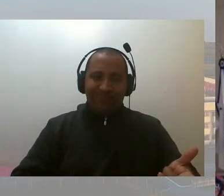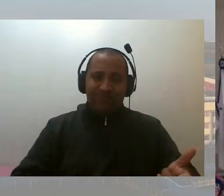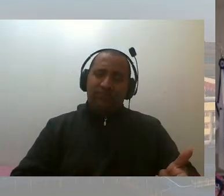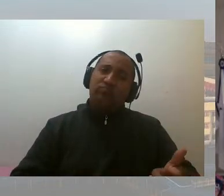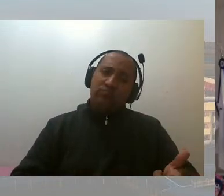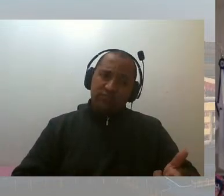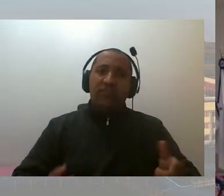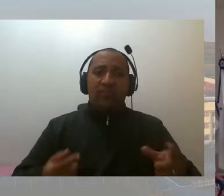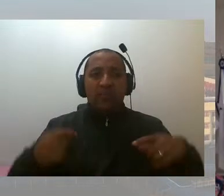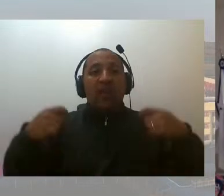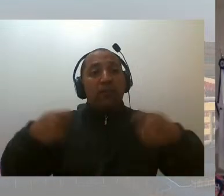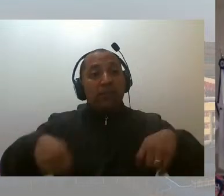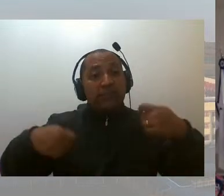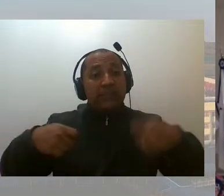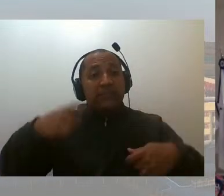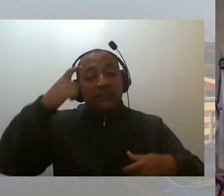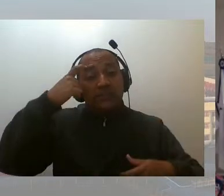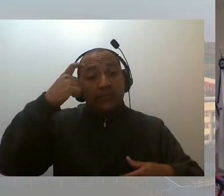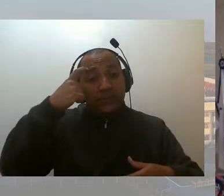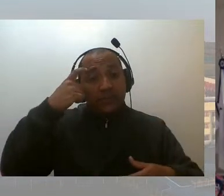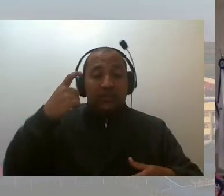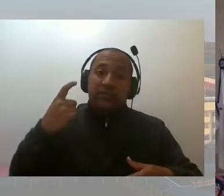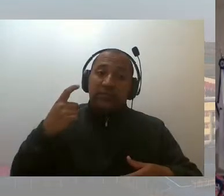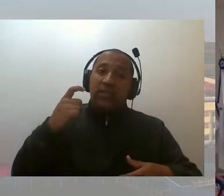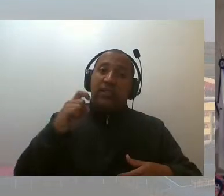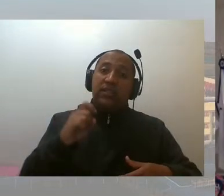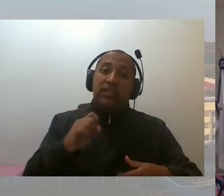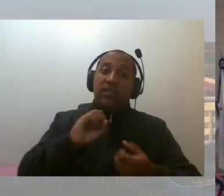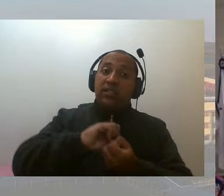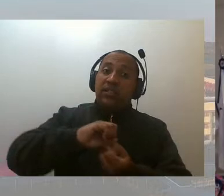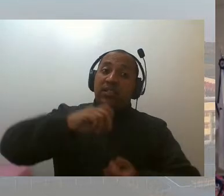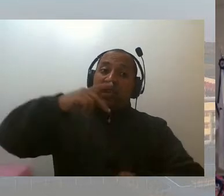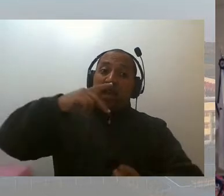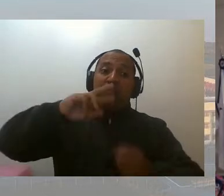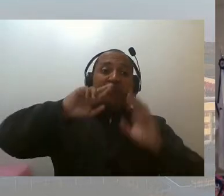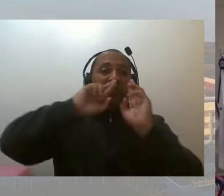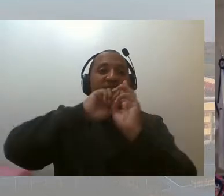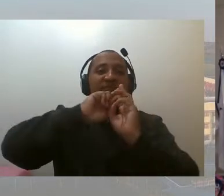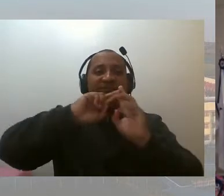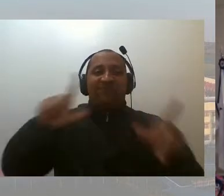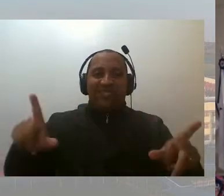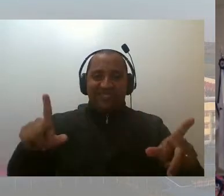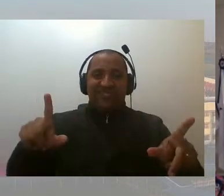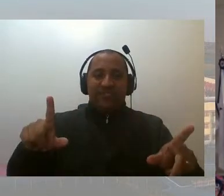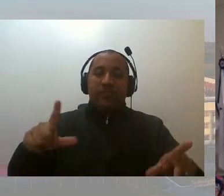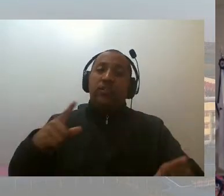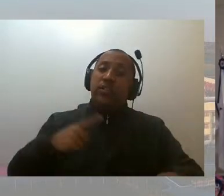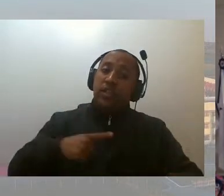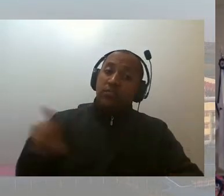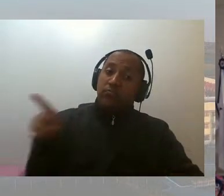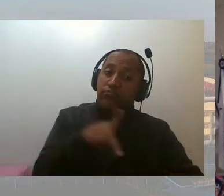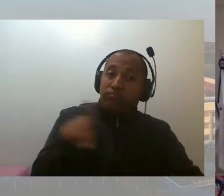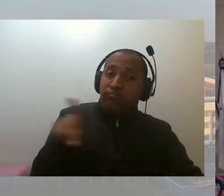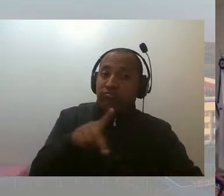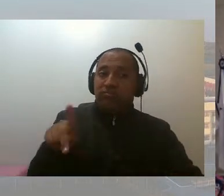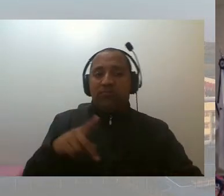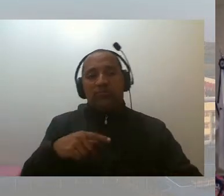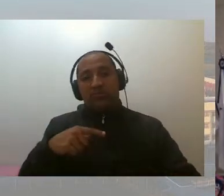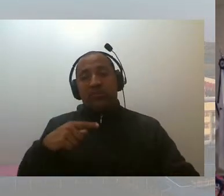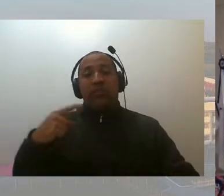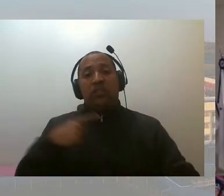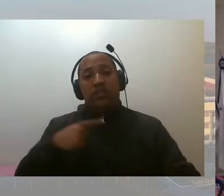que precisa-se pensar um CIEP diferenciado, que integre professores, que